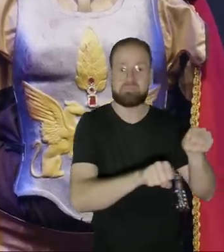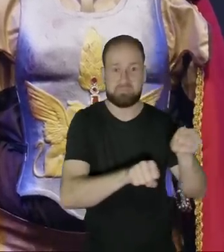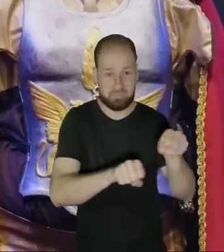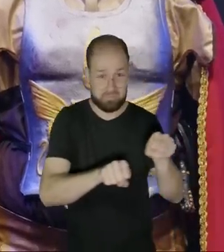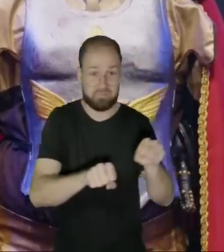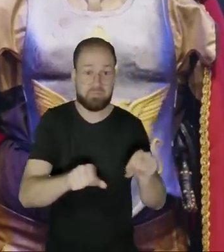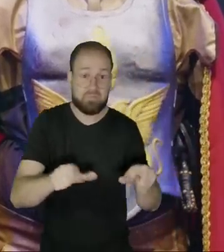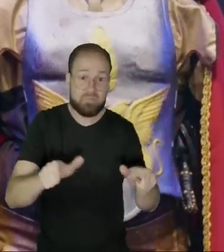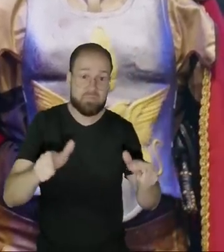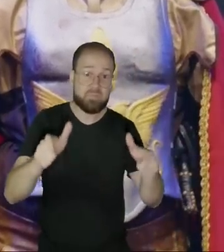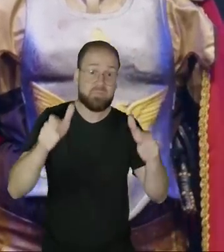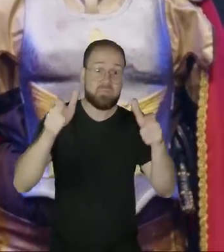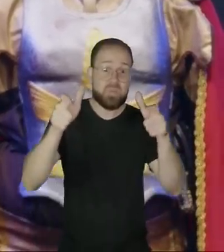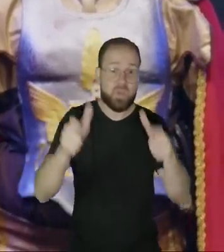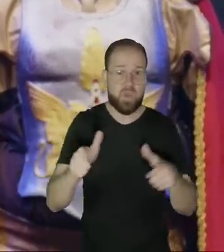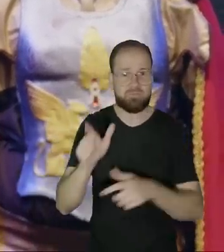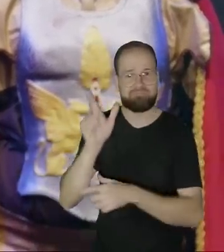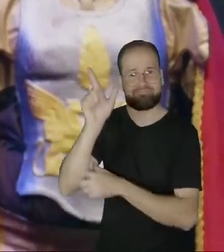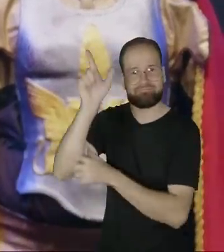naquela creche.